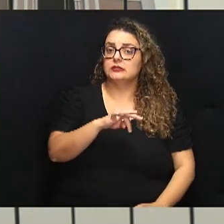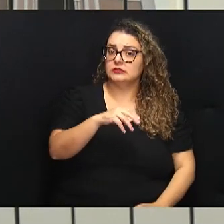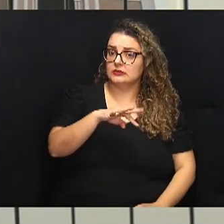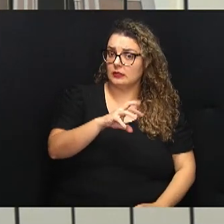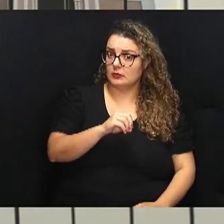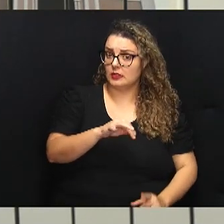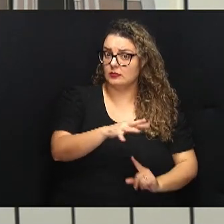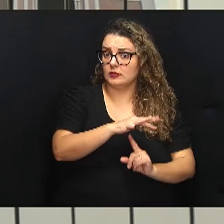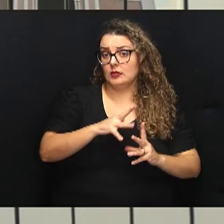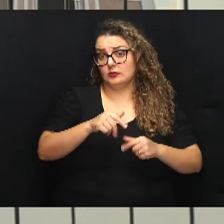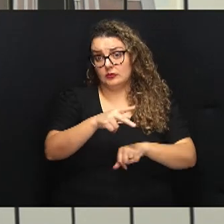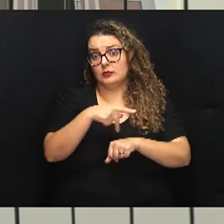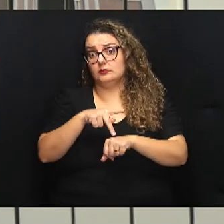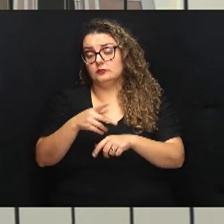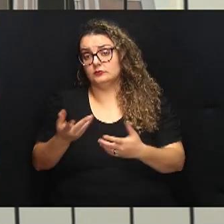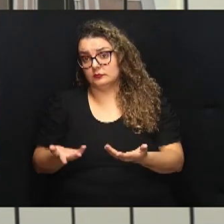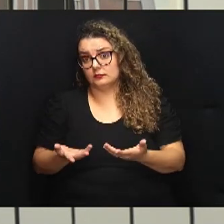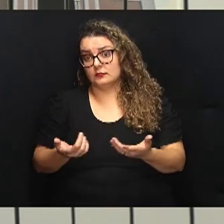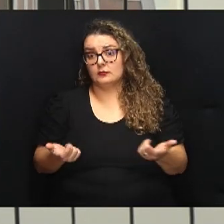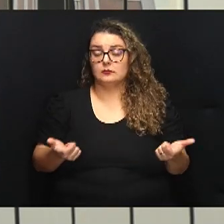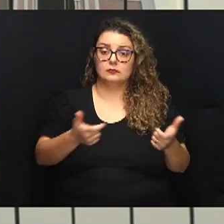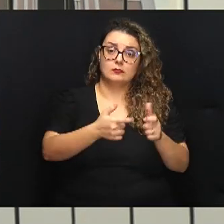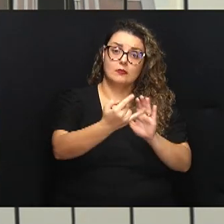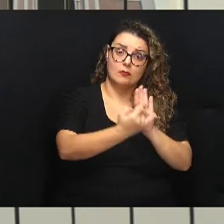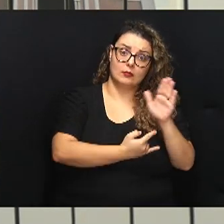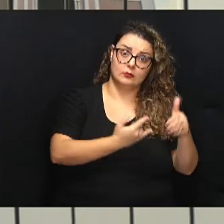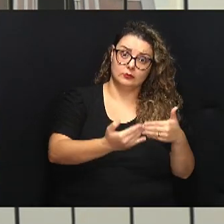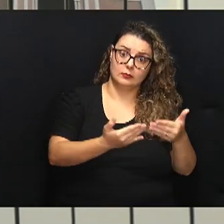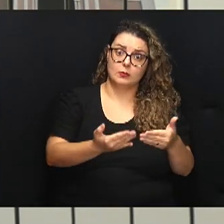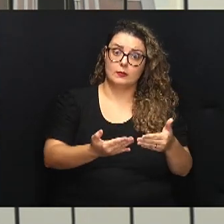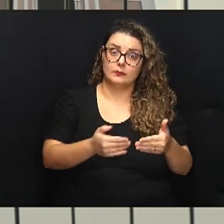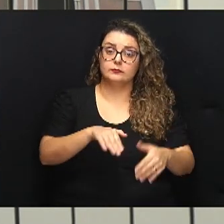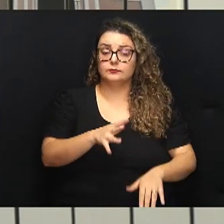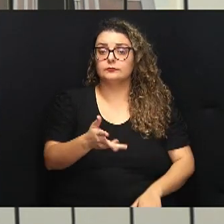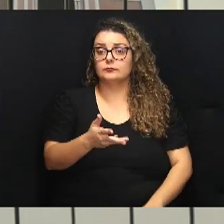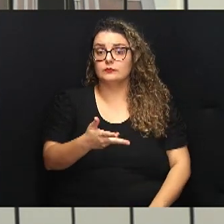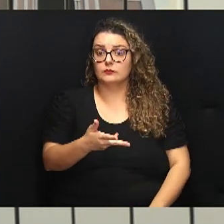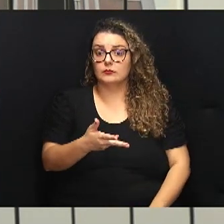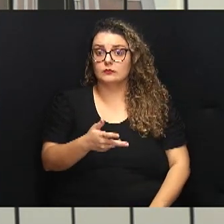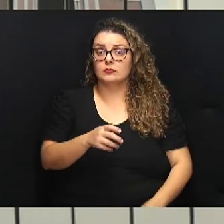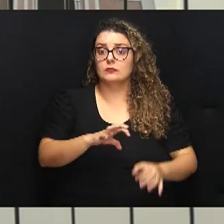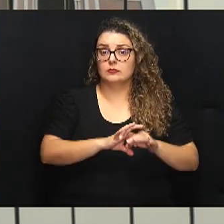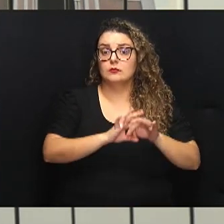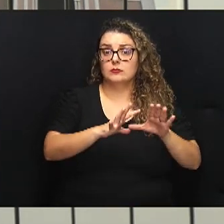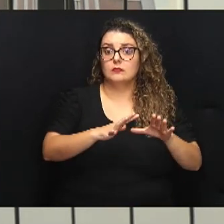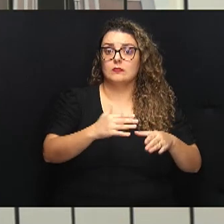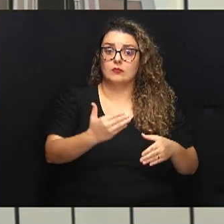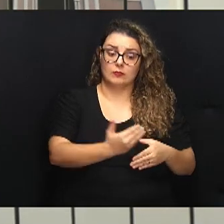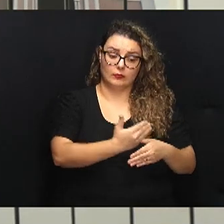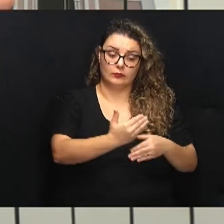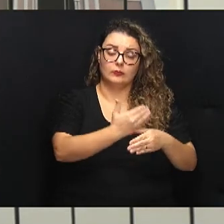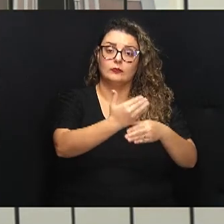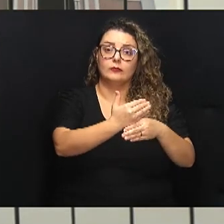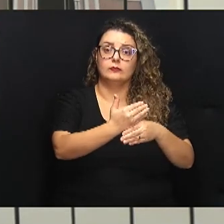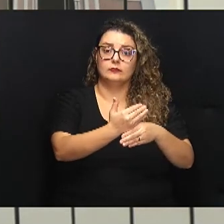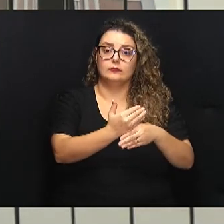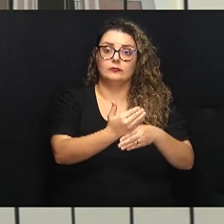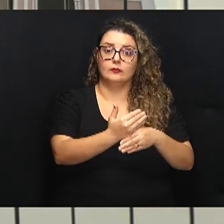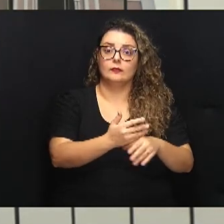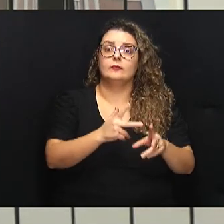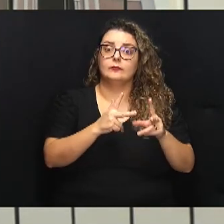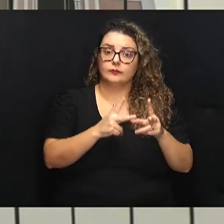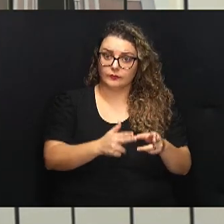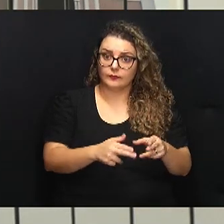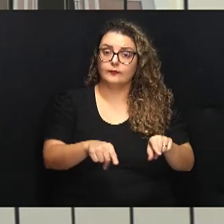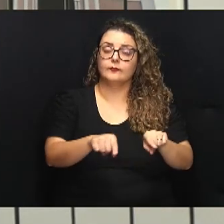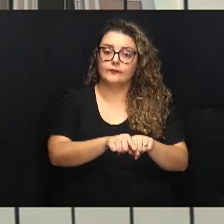em todo o país, reduzir a burocracia e tornar mais ágil a autorização de empreendimentos, ao mesmo tempo em